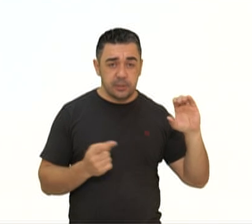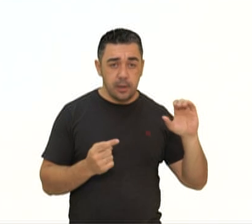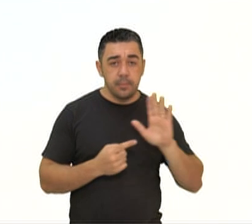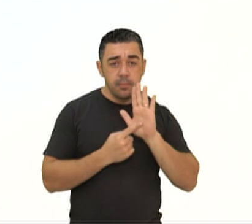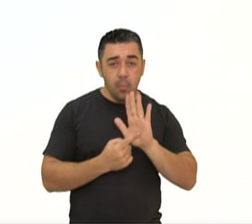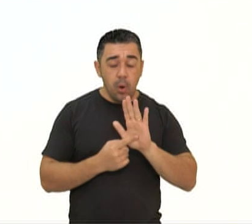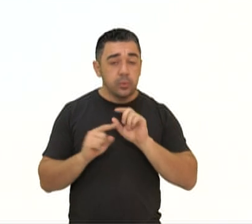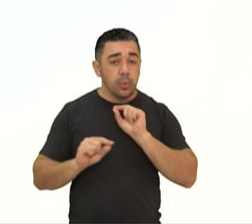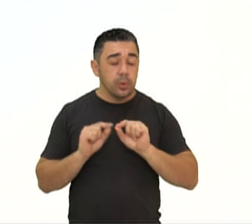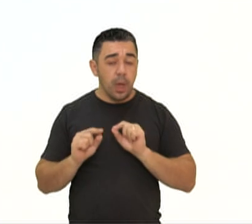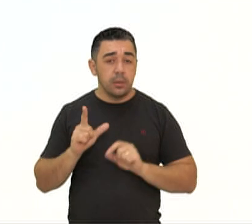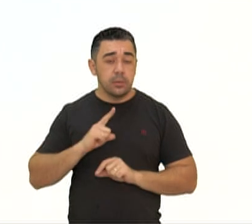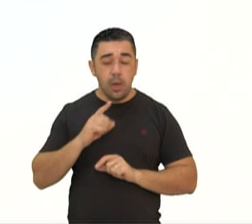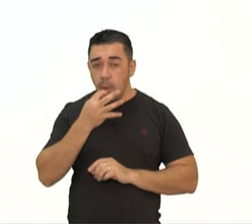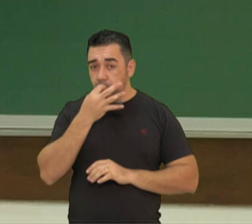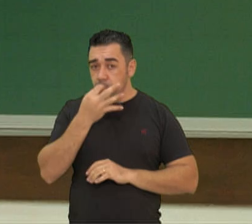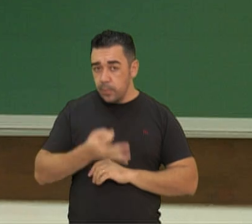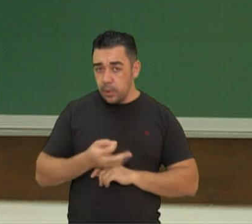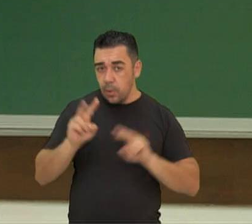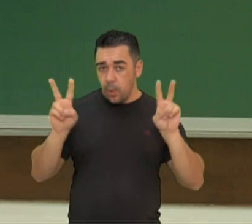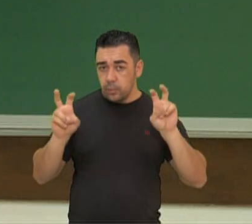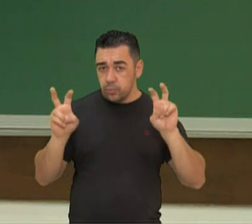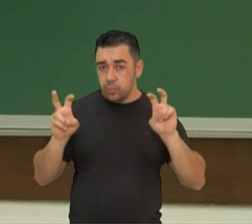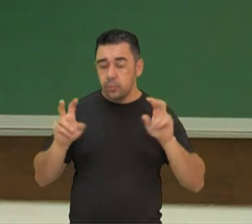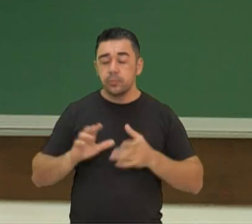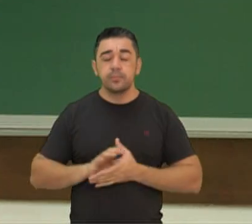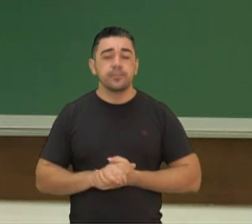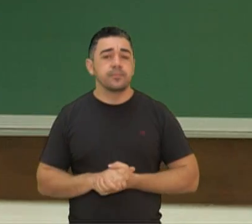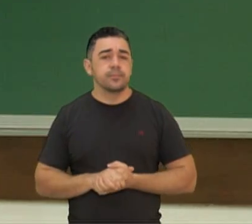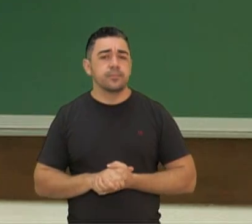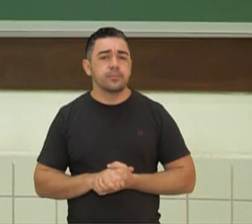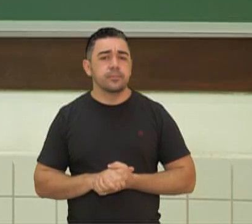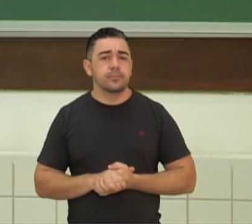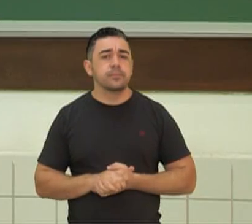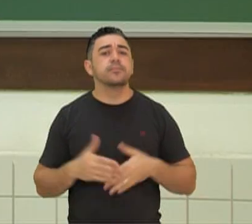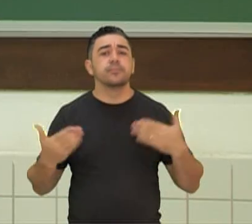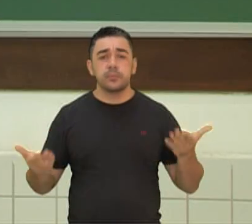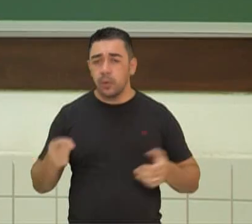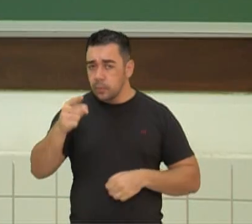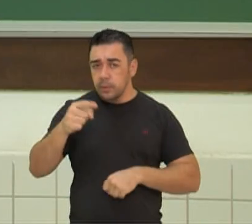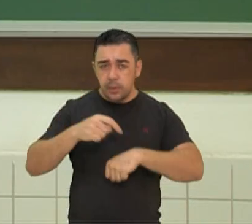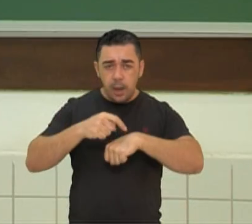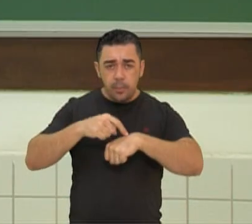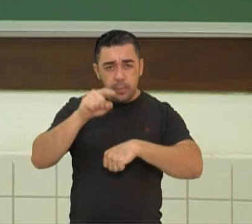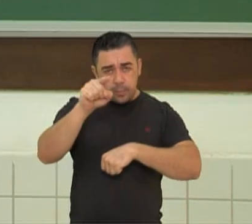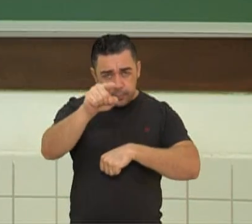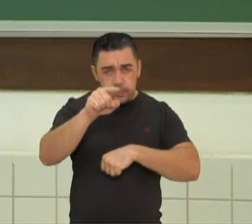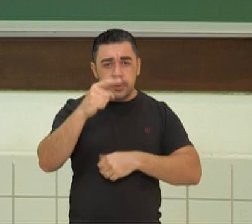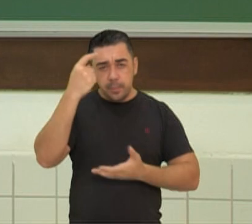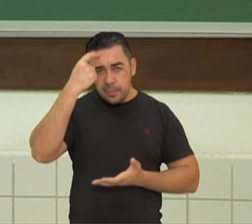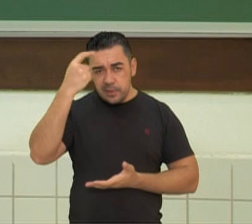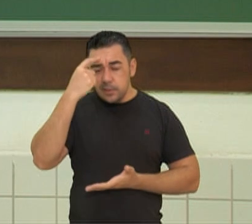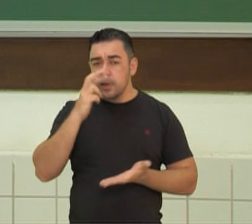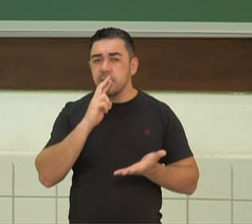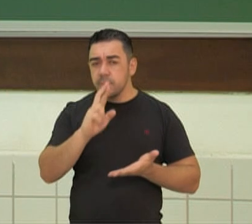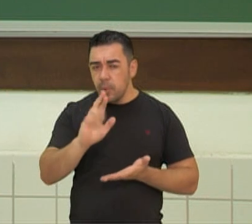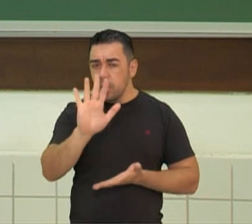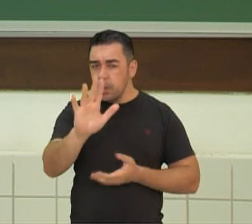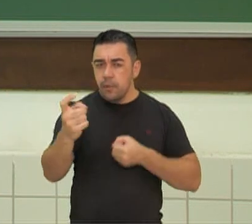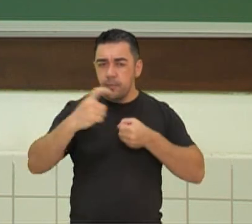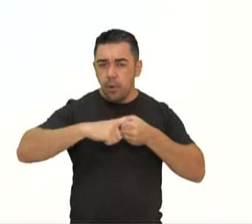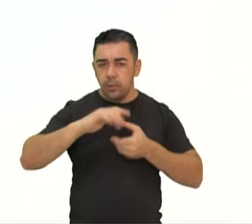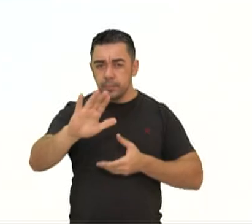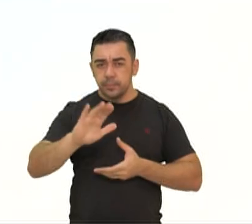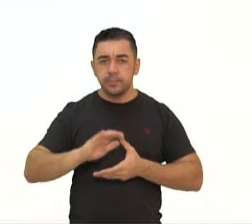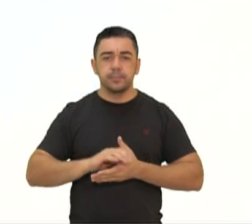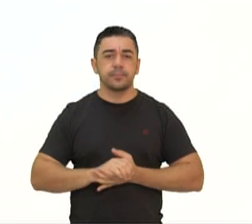de vista acerca de um assunto polêmico. Turma, tempinho para vocês pensarem a resposta e já